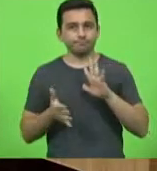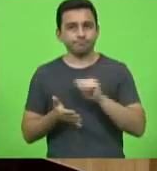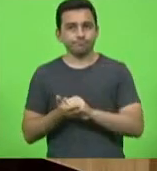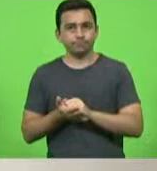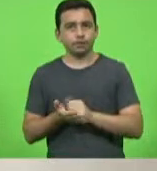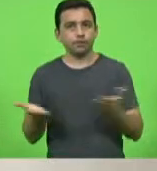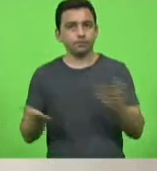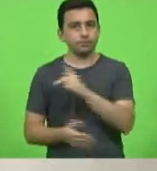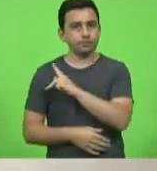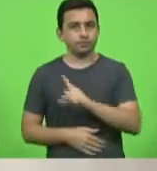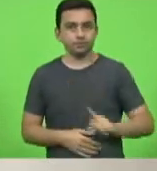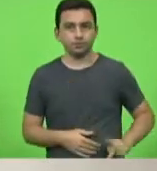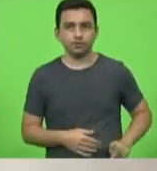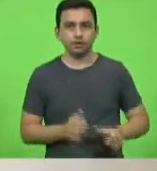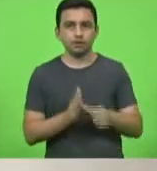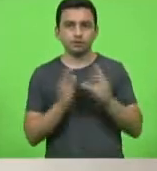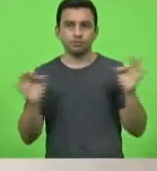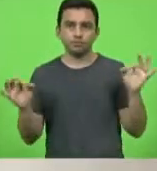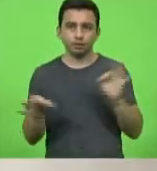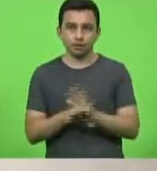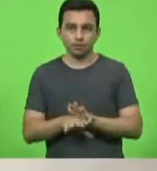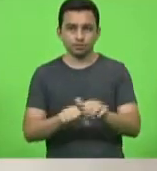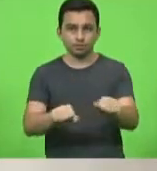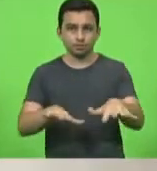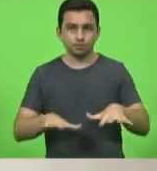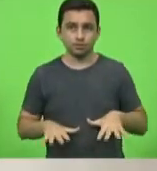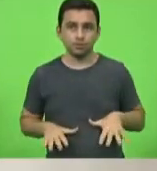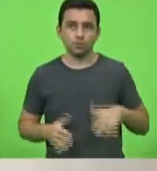esta presidência, antes de encerrar a sessão,